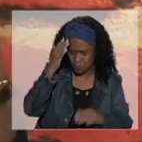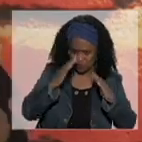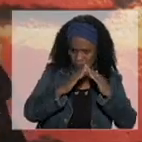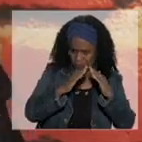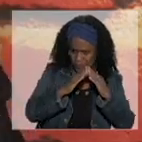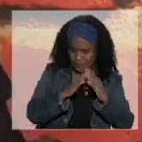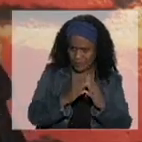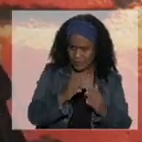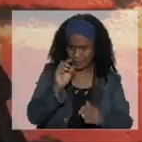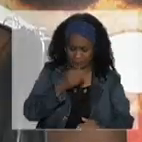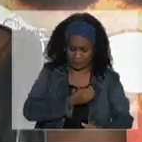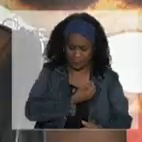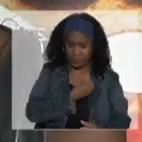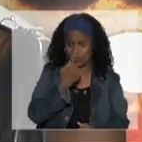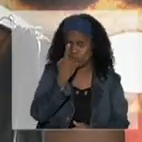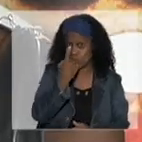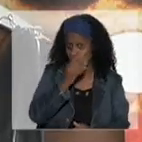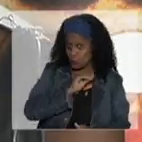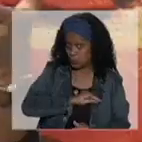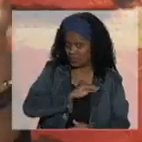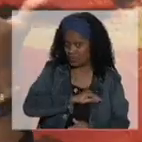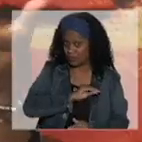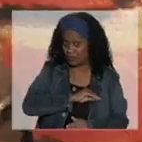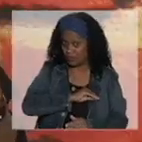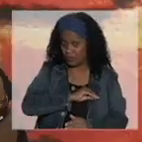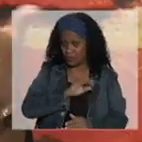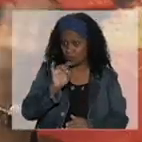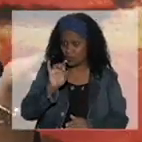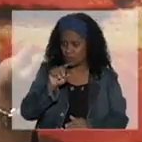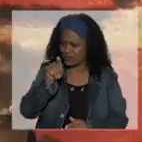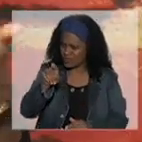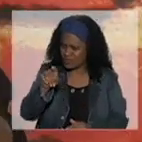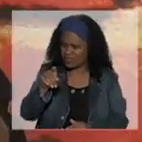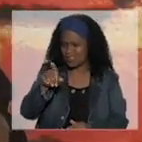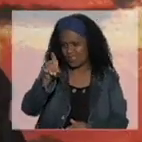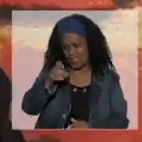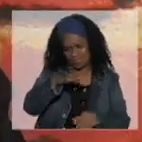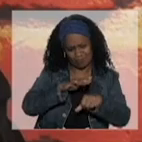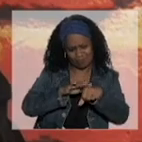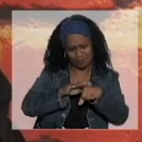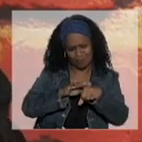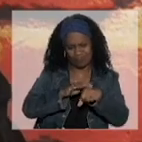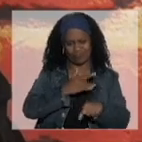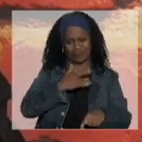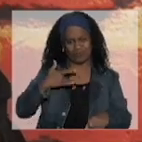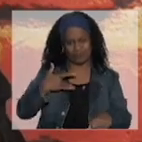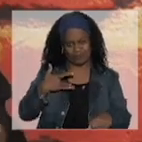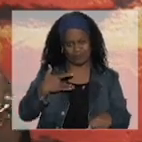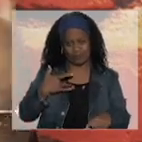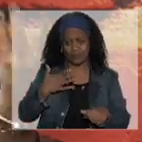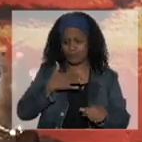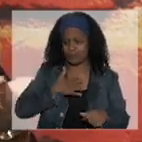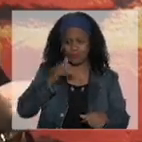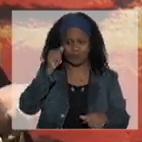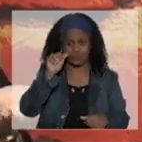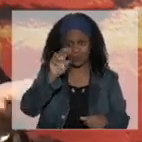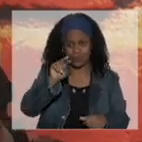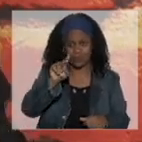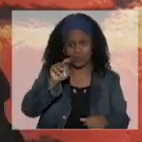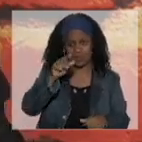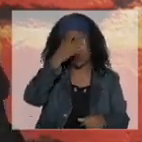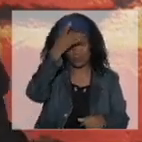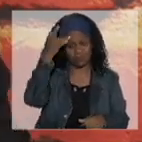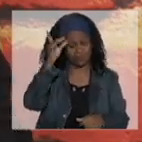vivendo com o salário no salário mínimo em condições nesta semana especial você tem um problema de saúde se ele tem essa questão dos